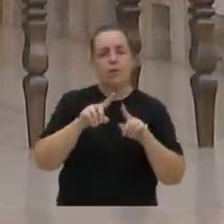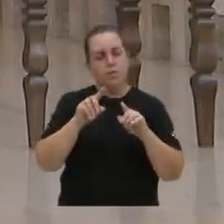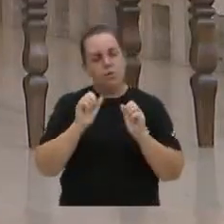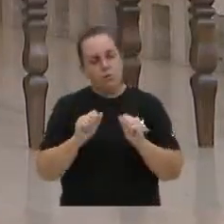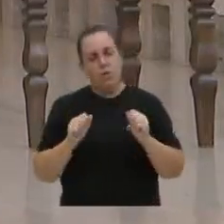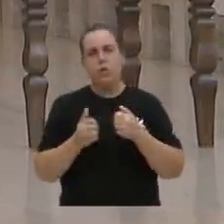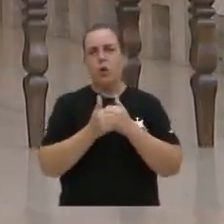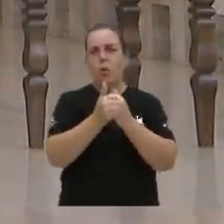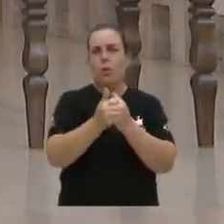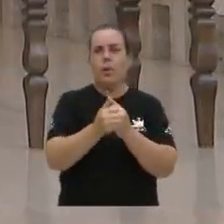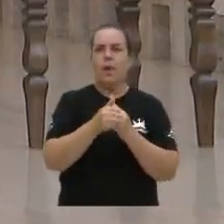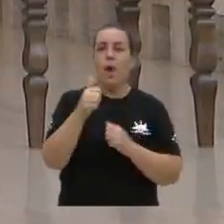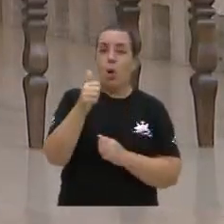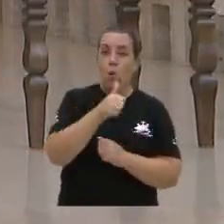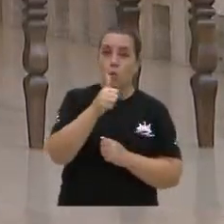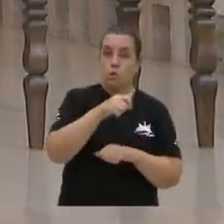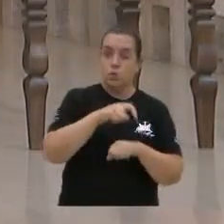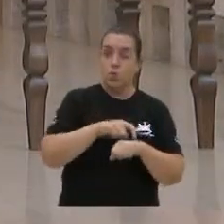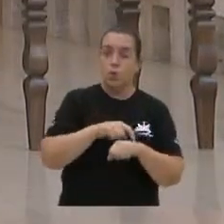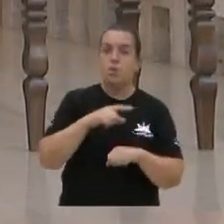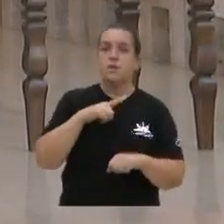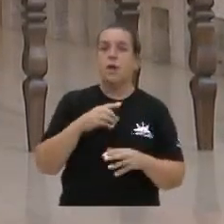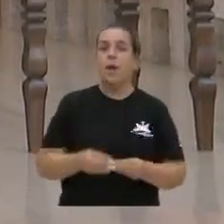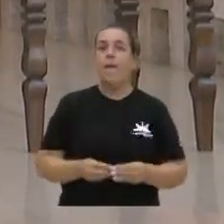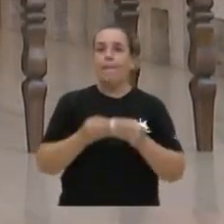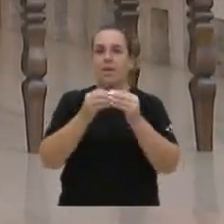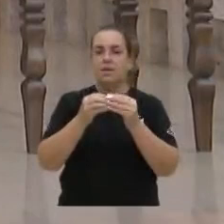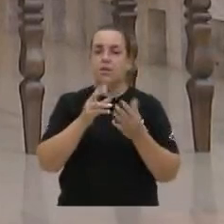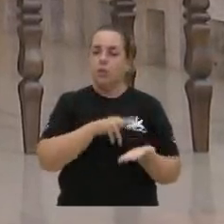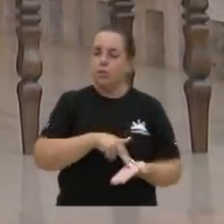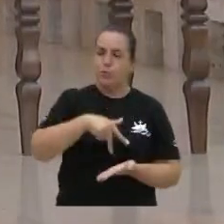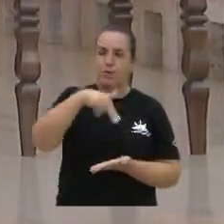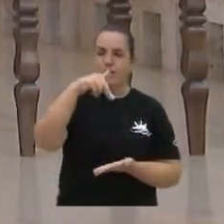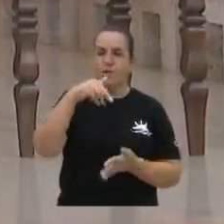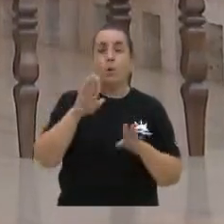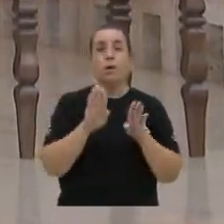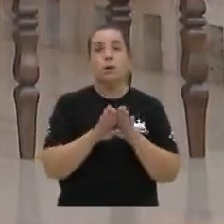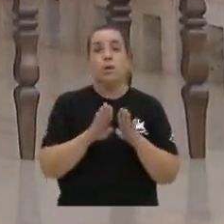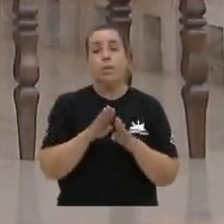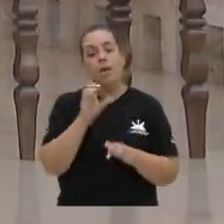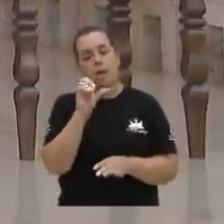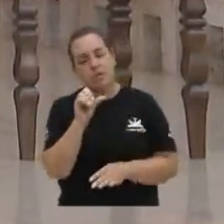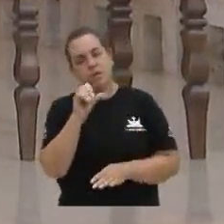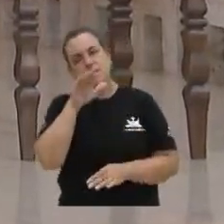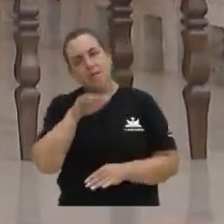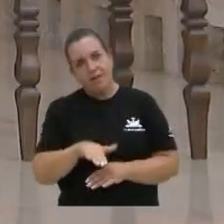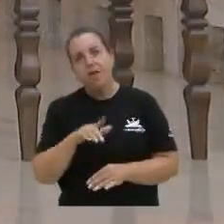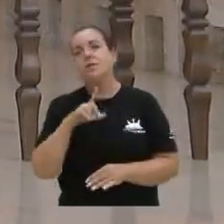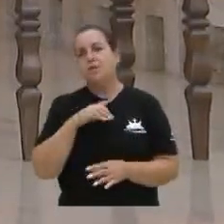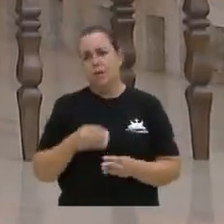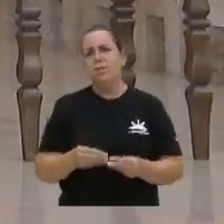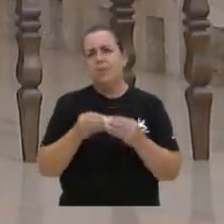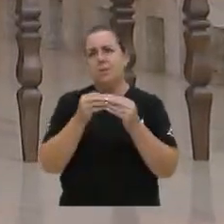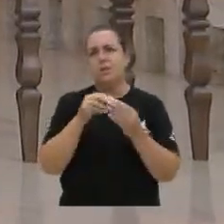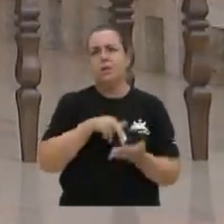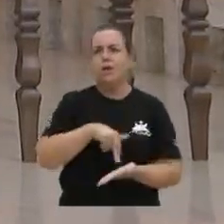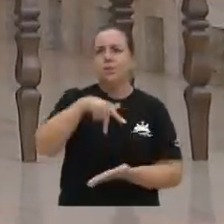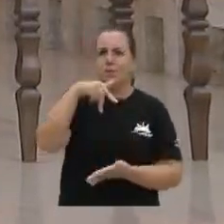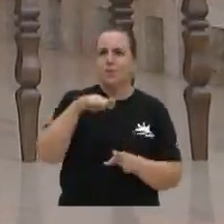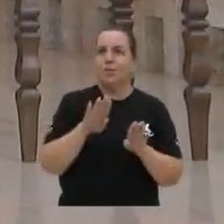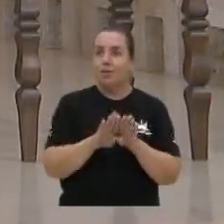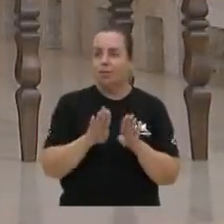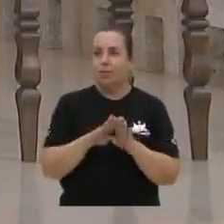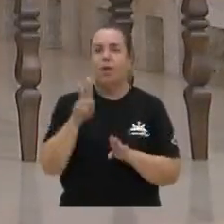Padre Manzotti. Às 11 horas ainda tem a missa de Páscoa e às 18 horas. Lembrando